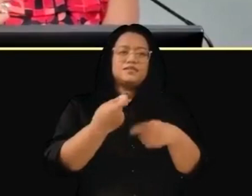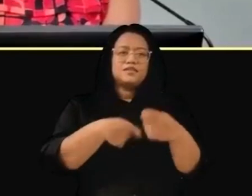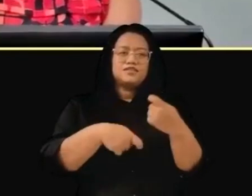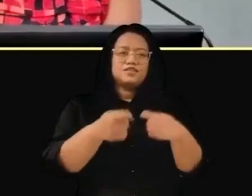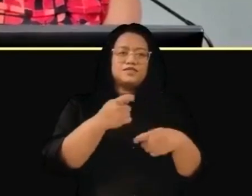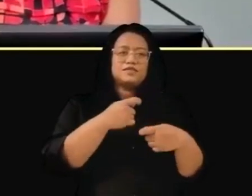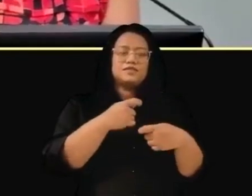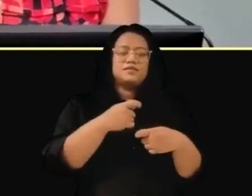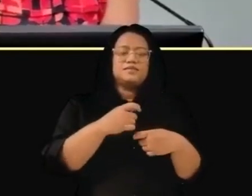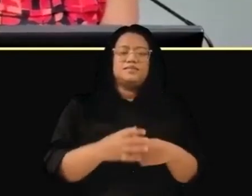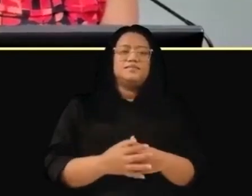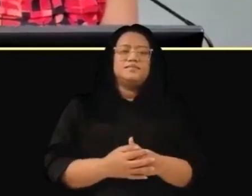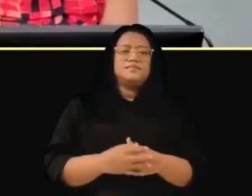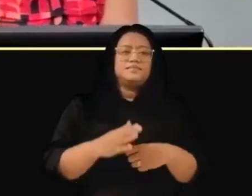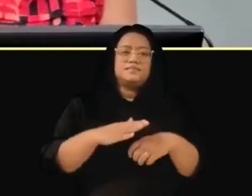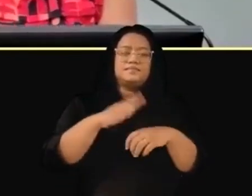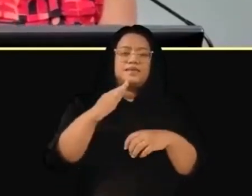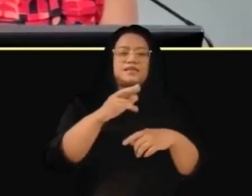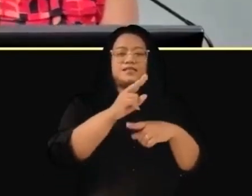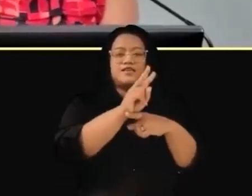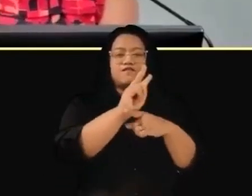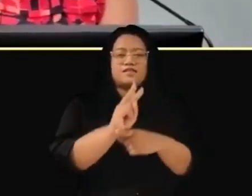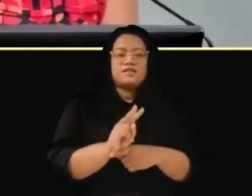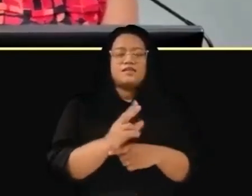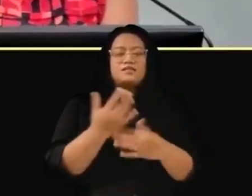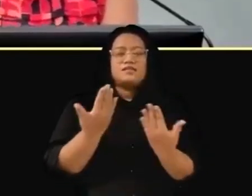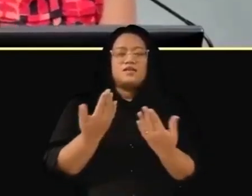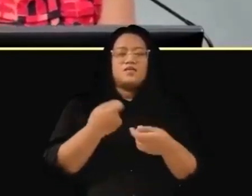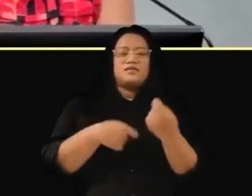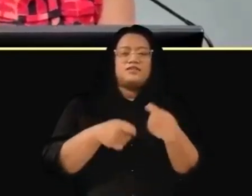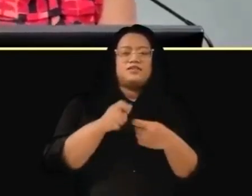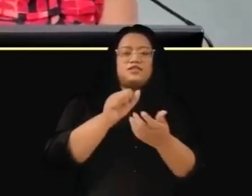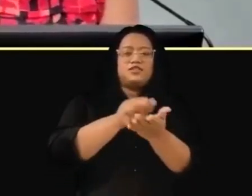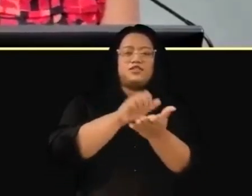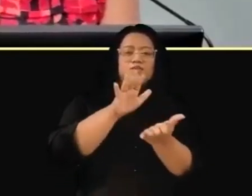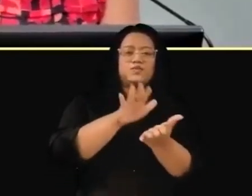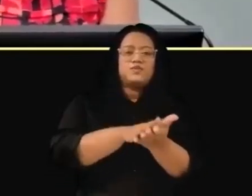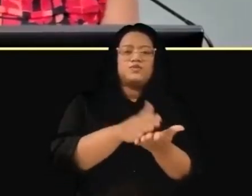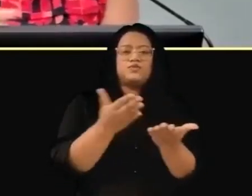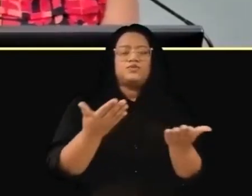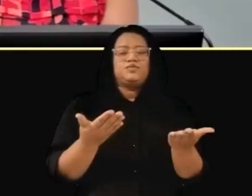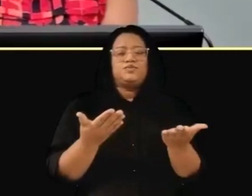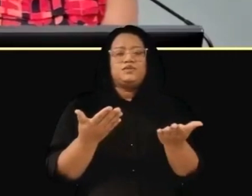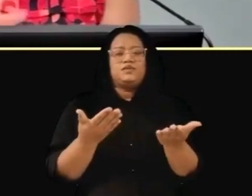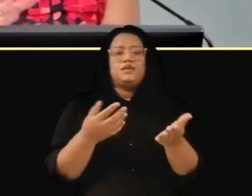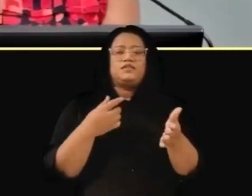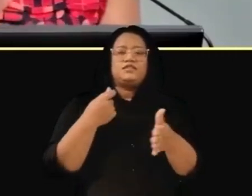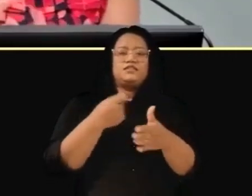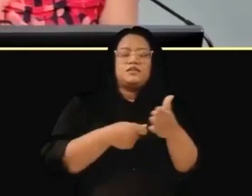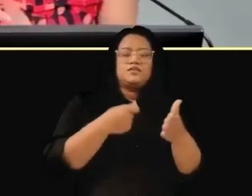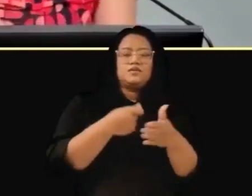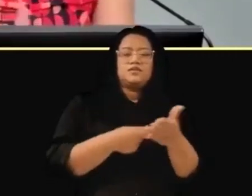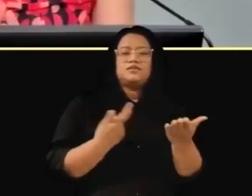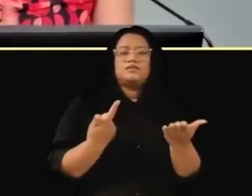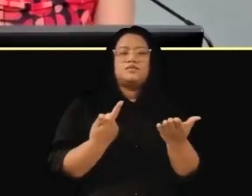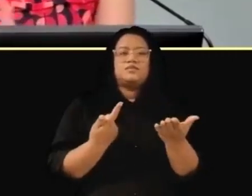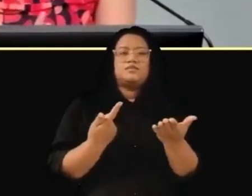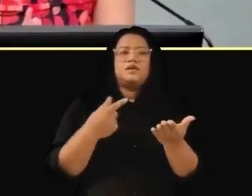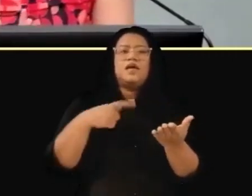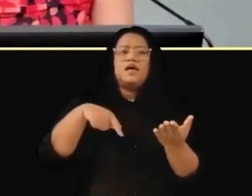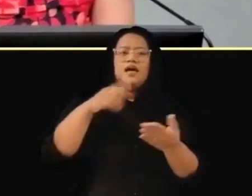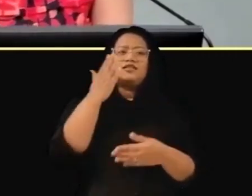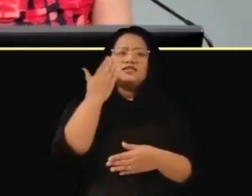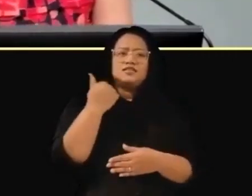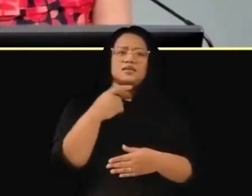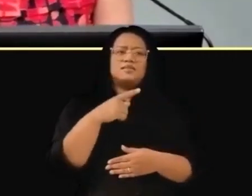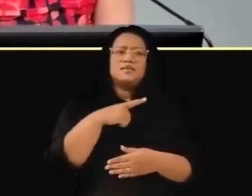né? A questão de fiscalização administrativa, de multas, né? De atuação. Isso a gente sabe que existe,